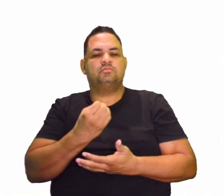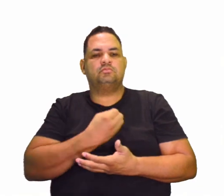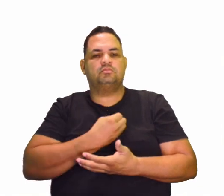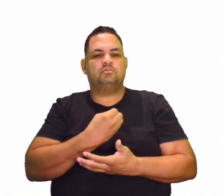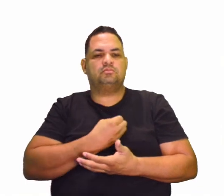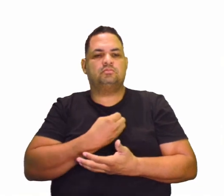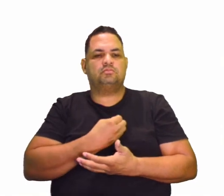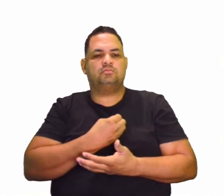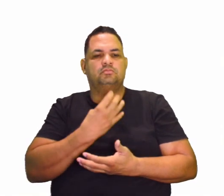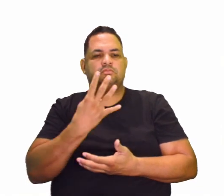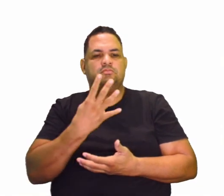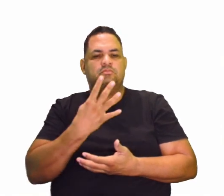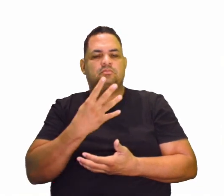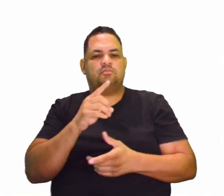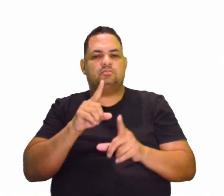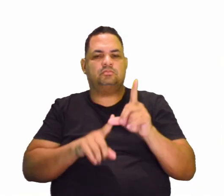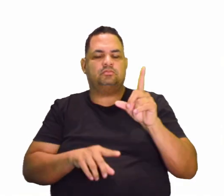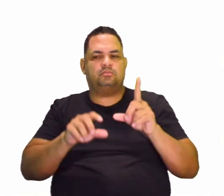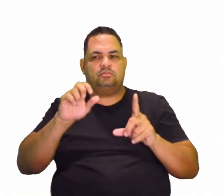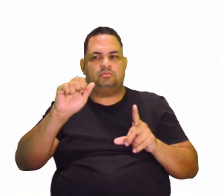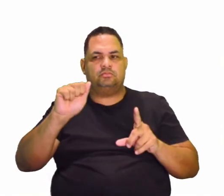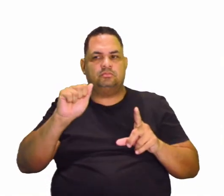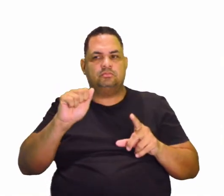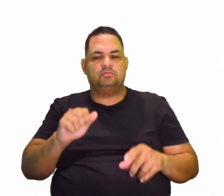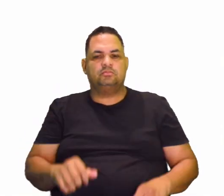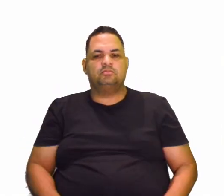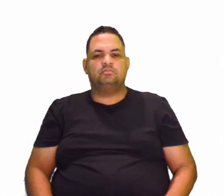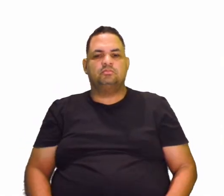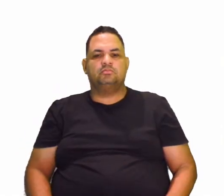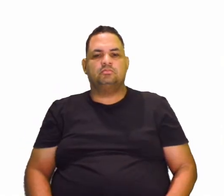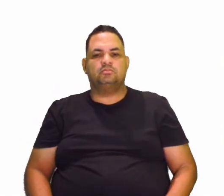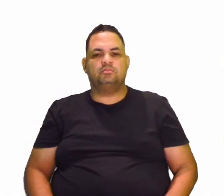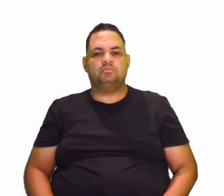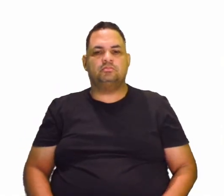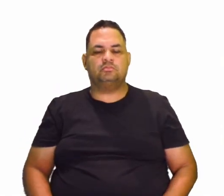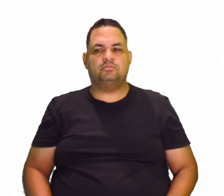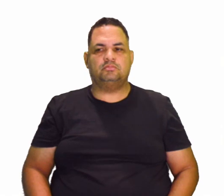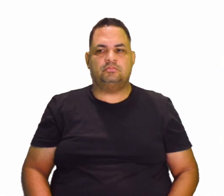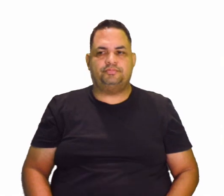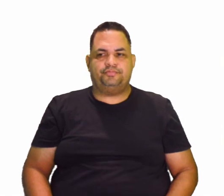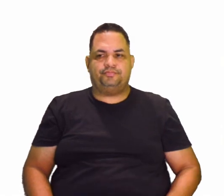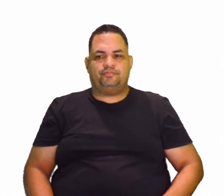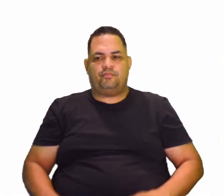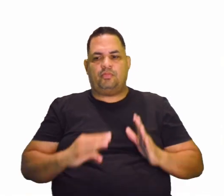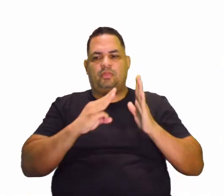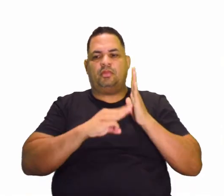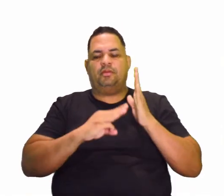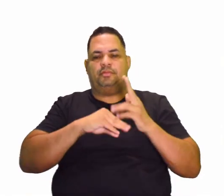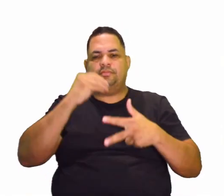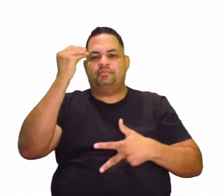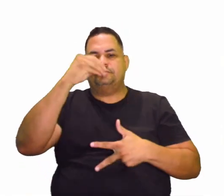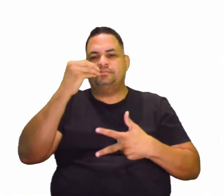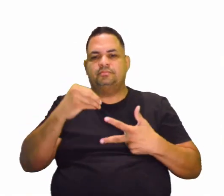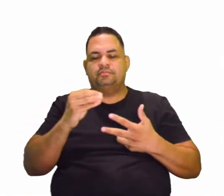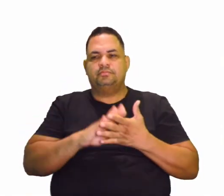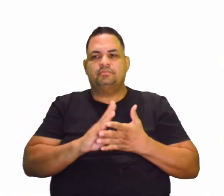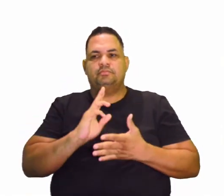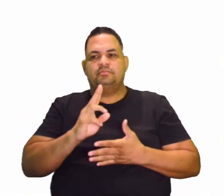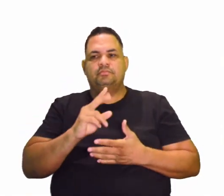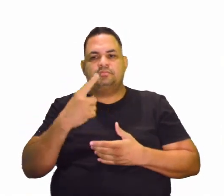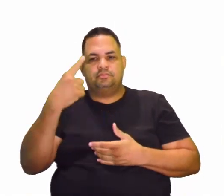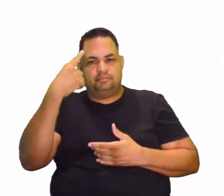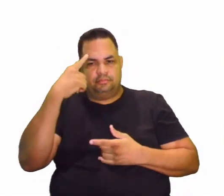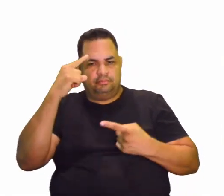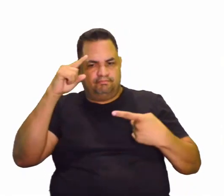A. Vamos a uma questão no modelo do Enem. Chamo sempre a atenção de vocês, focarem